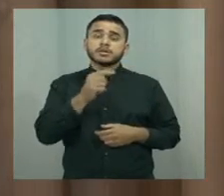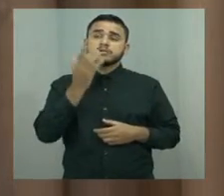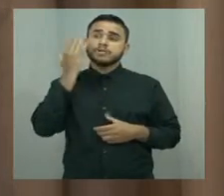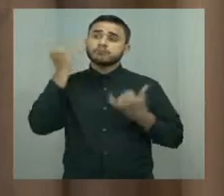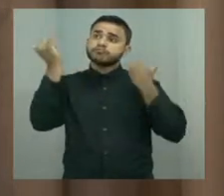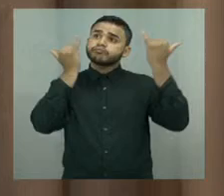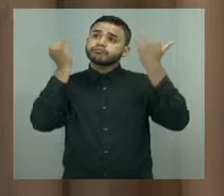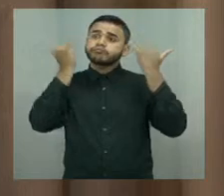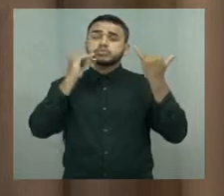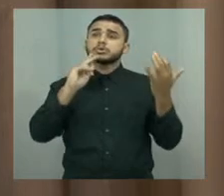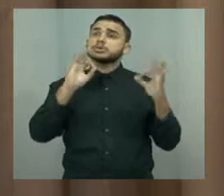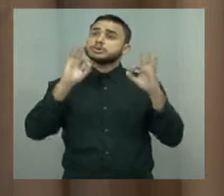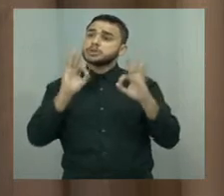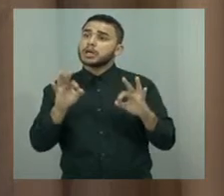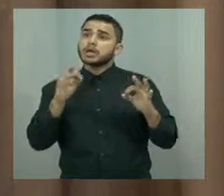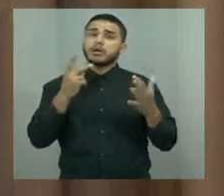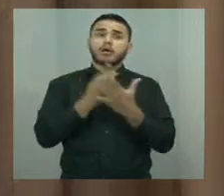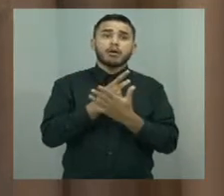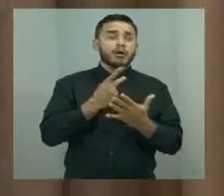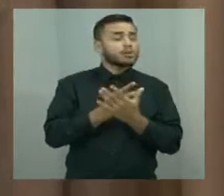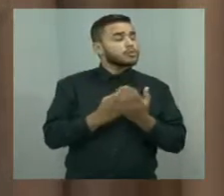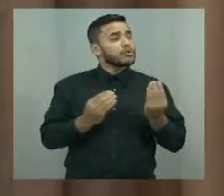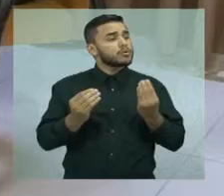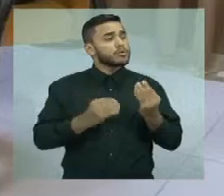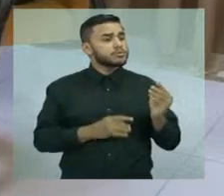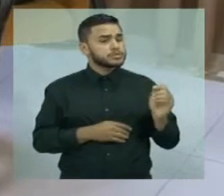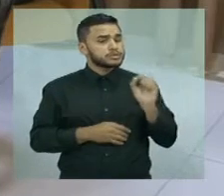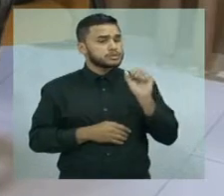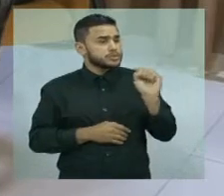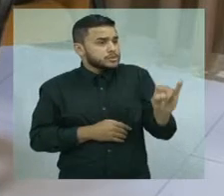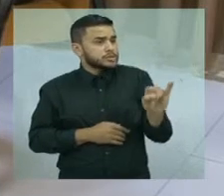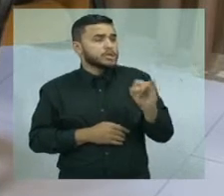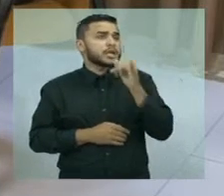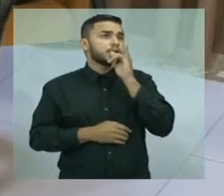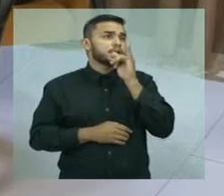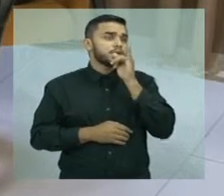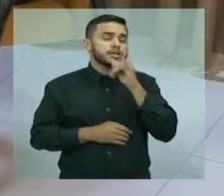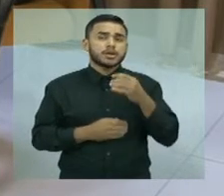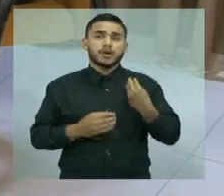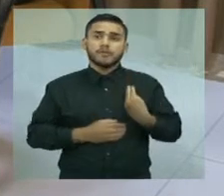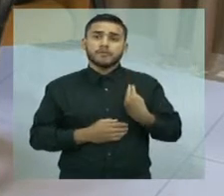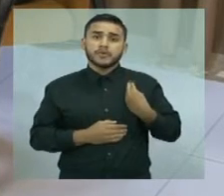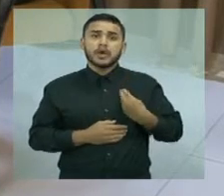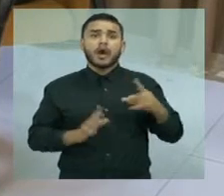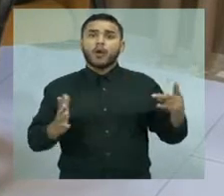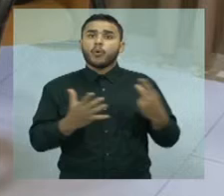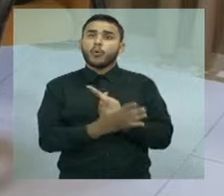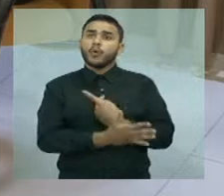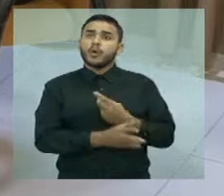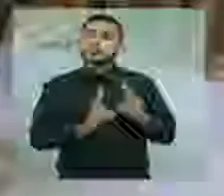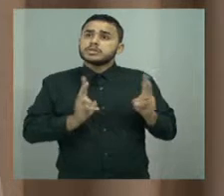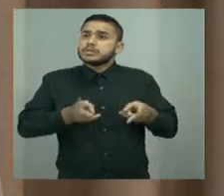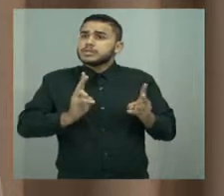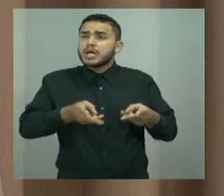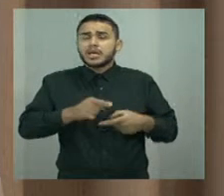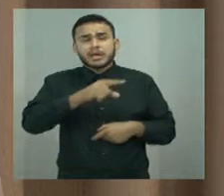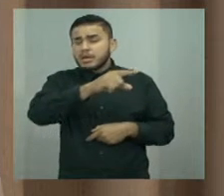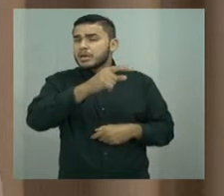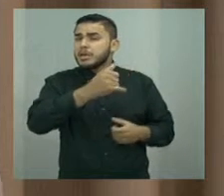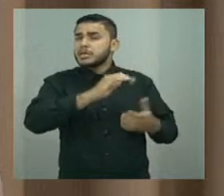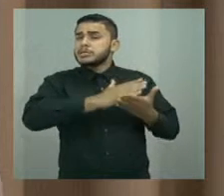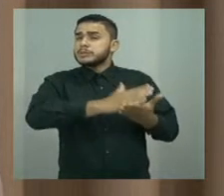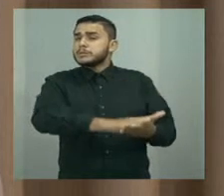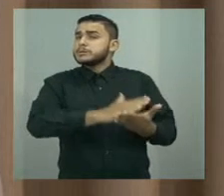correto, do que não é, de alguma perturbação que ela esteja vivenciando, quer saber se ela tem o direito de questionar